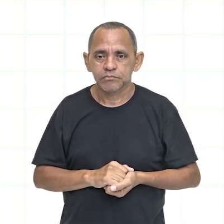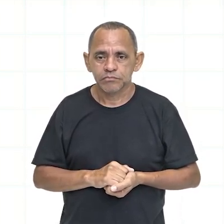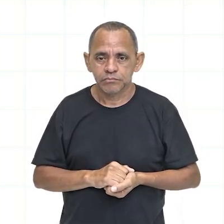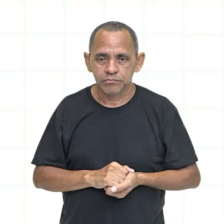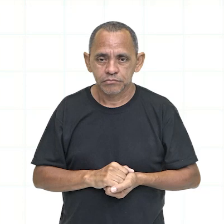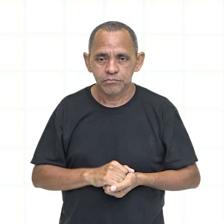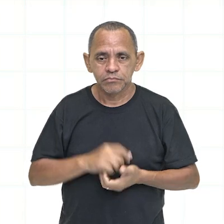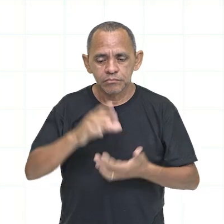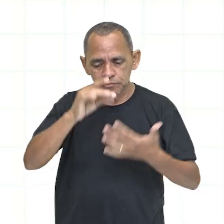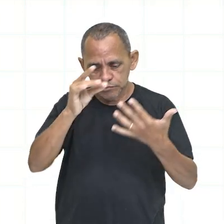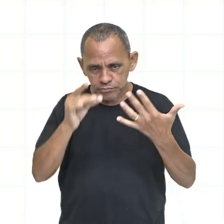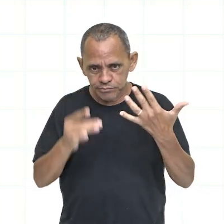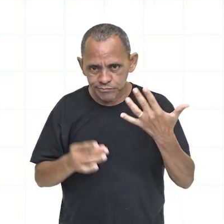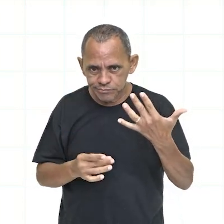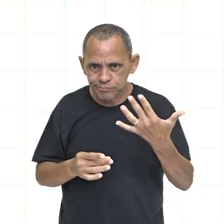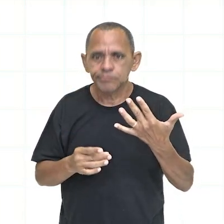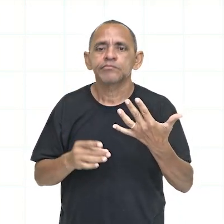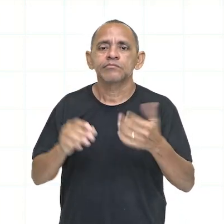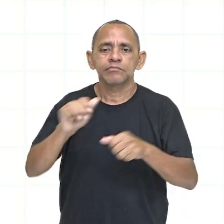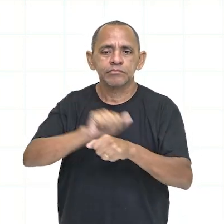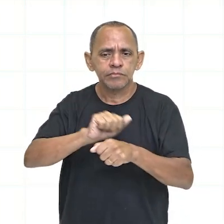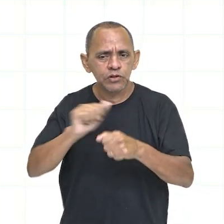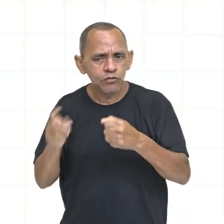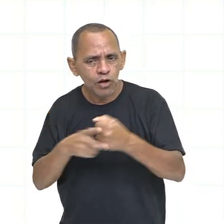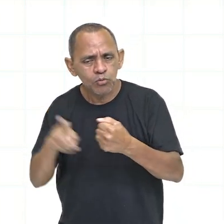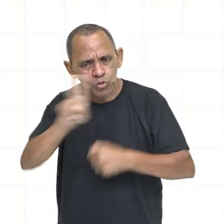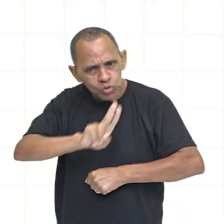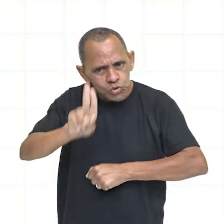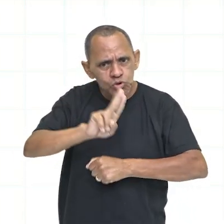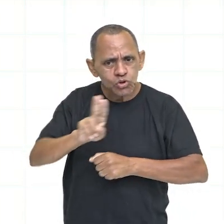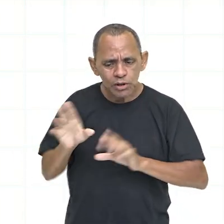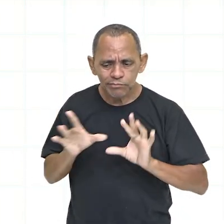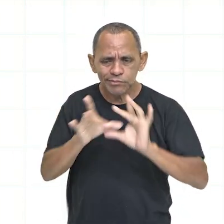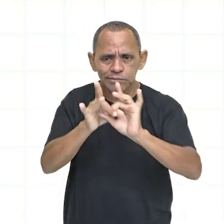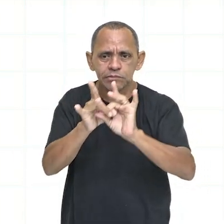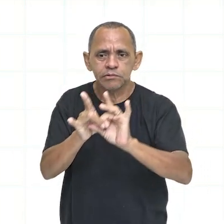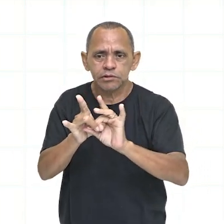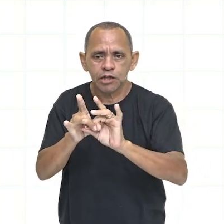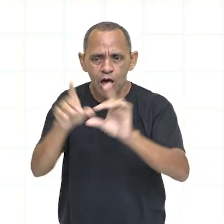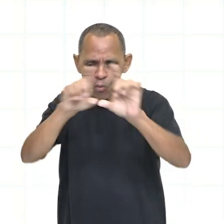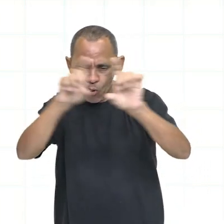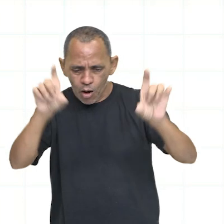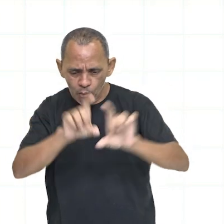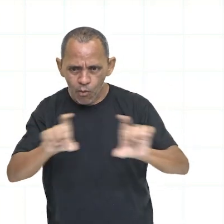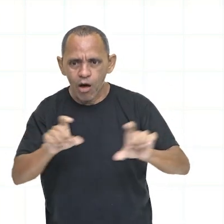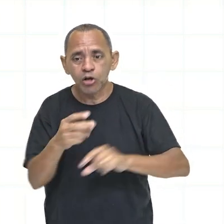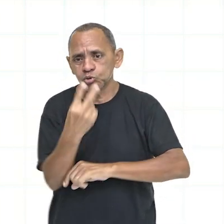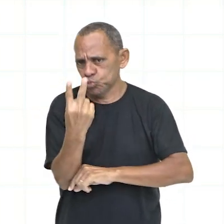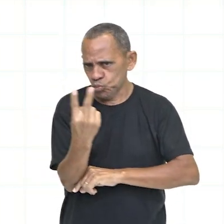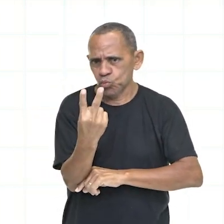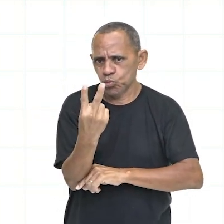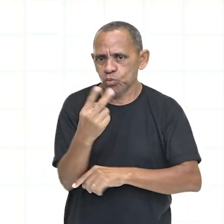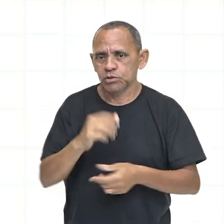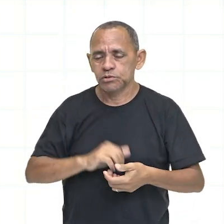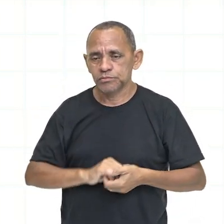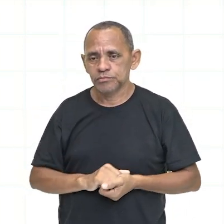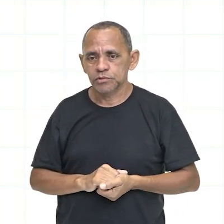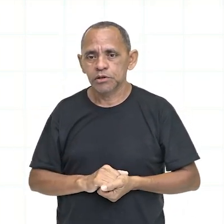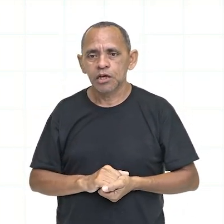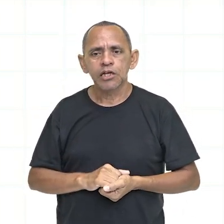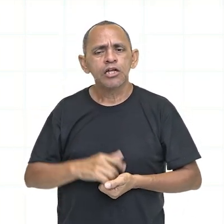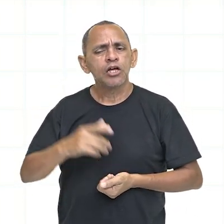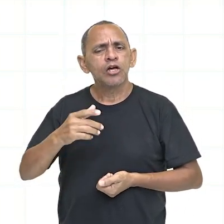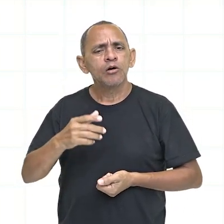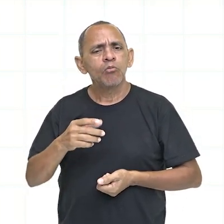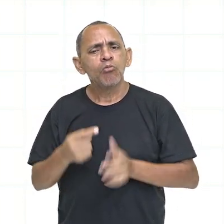tutor. Therefore, então, é o advérbio que eu vou utilizar para conectar essas duas orações aqui, tá? E ele vai